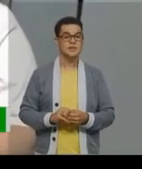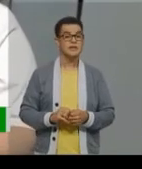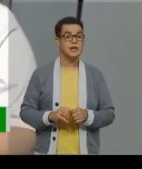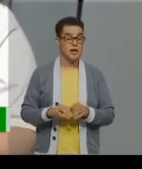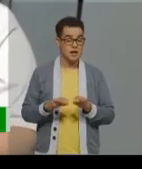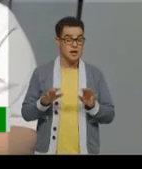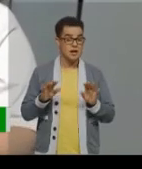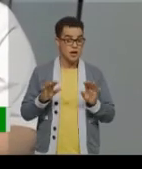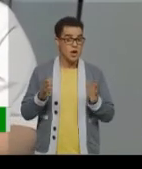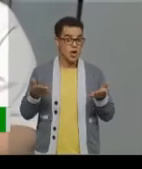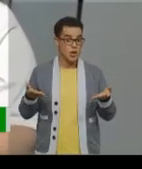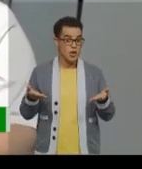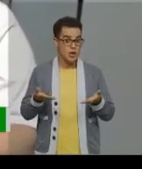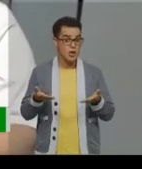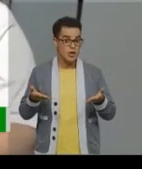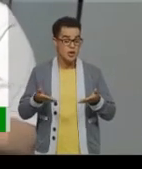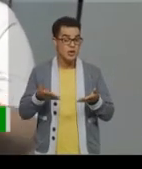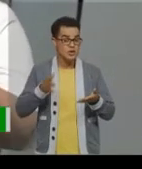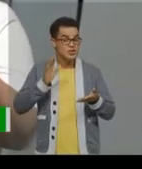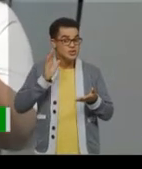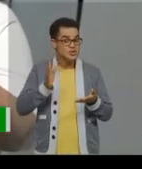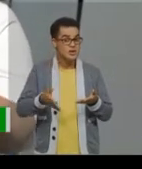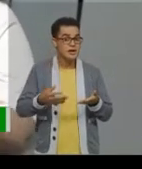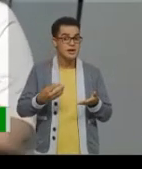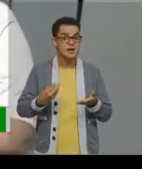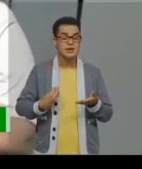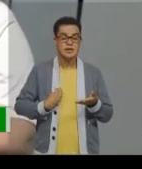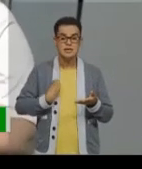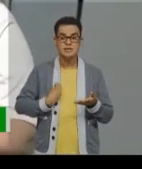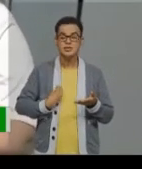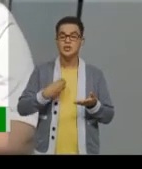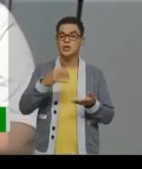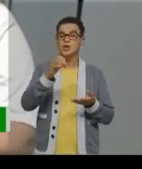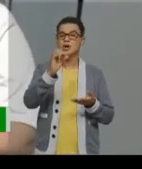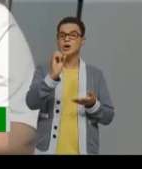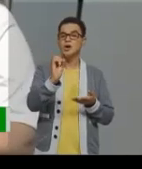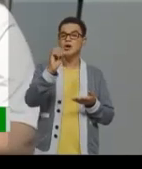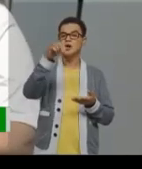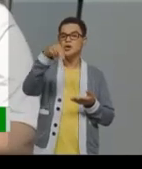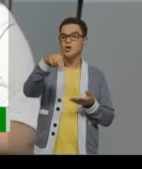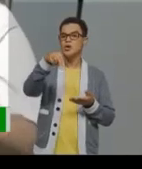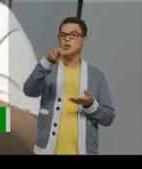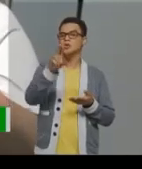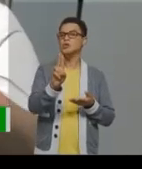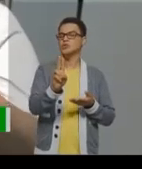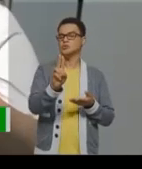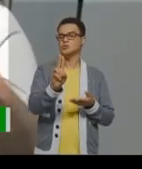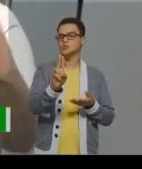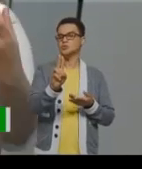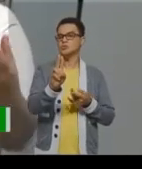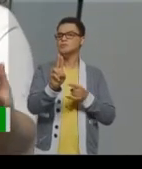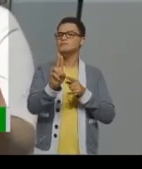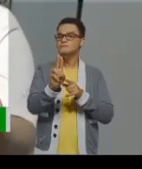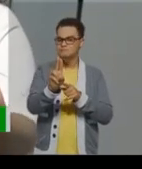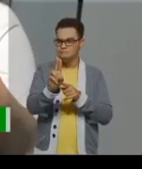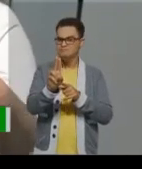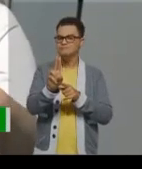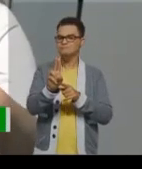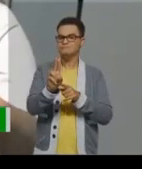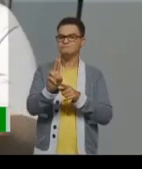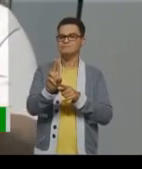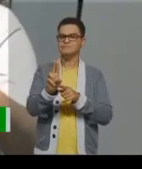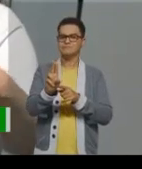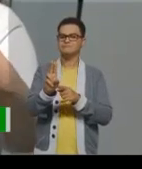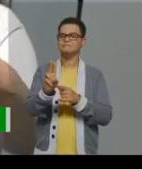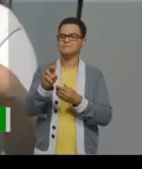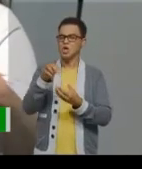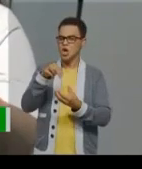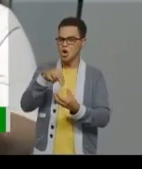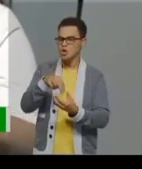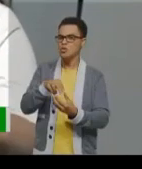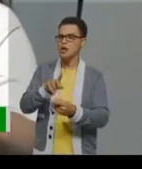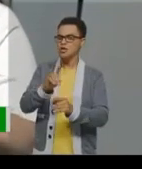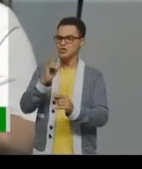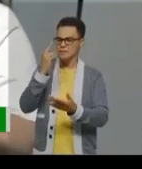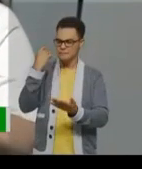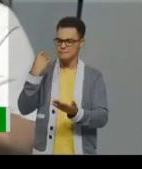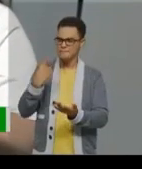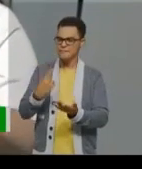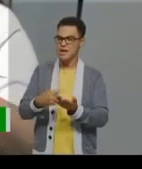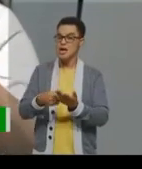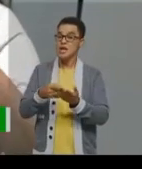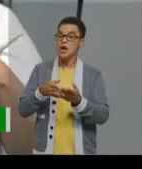parte por exemplo, da ONU, da Organização das Nações Unidas, que é ideal que haja laicidade